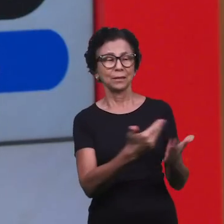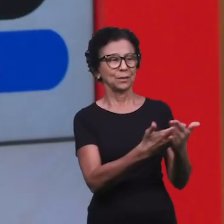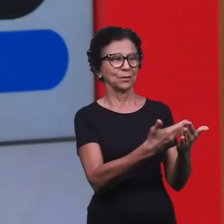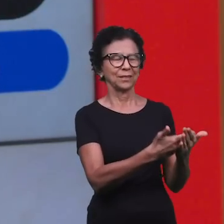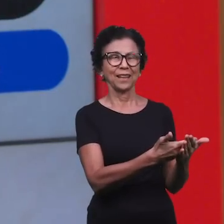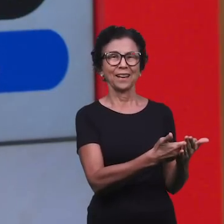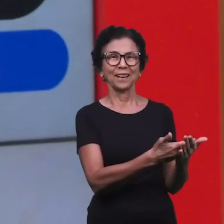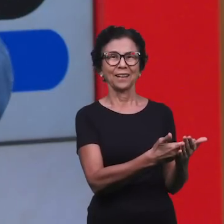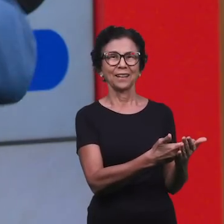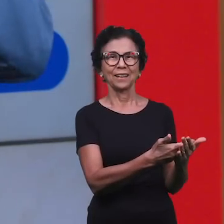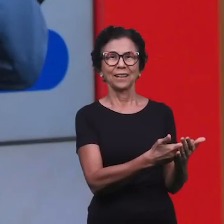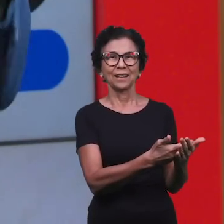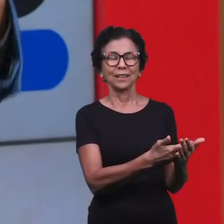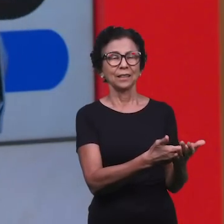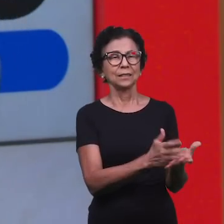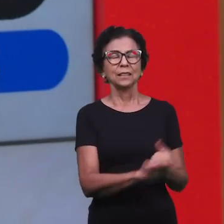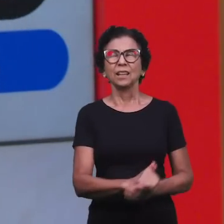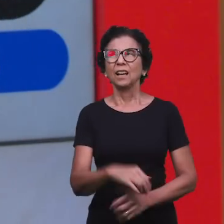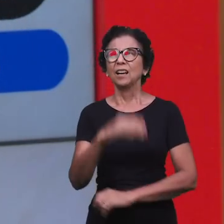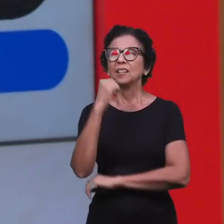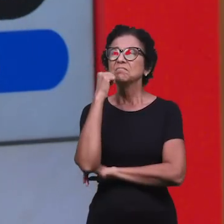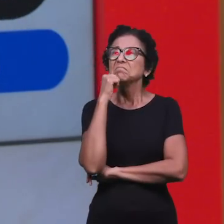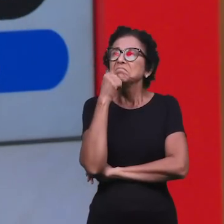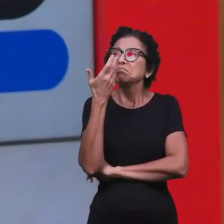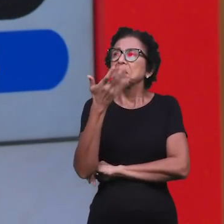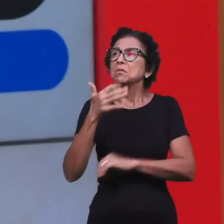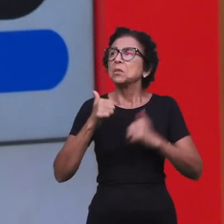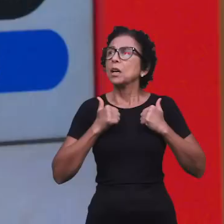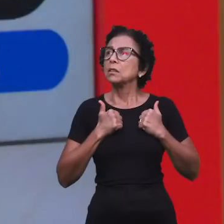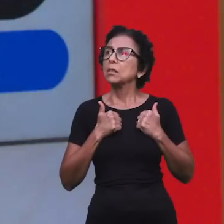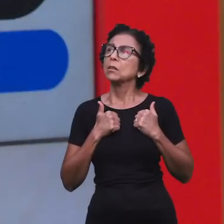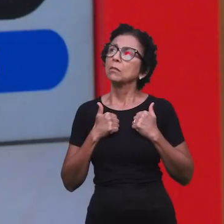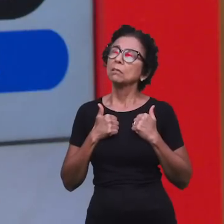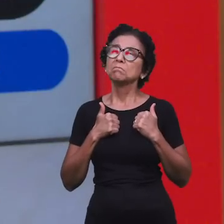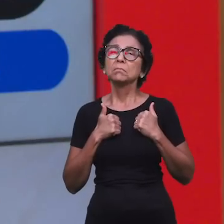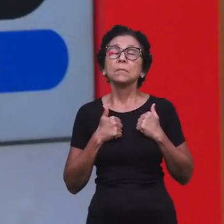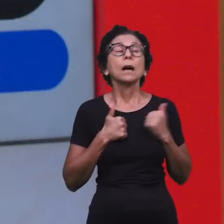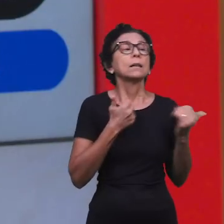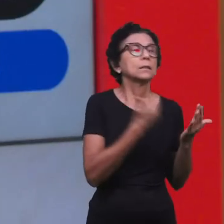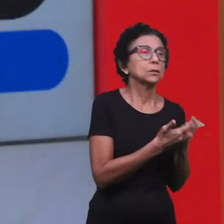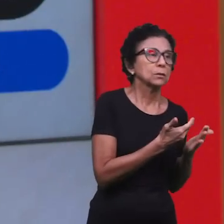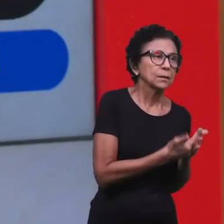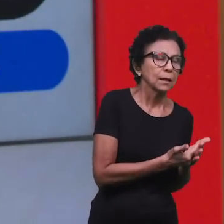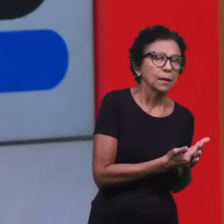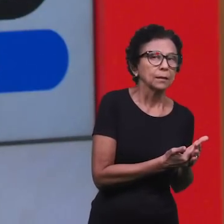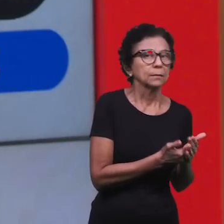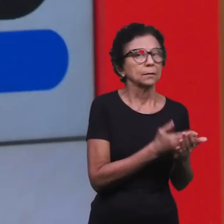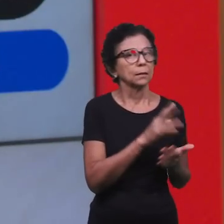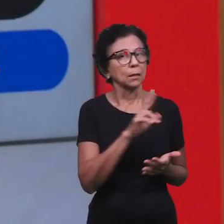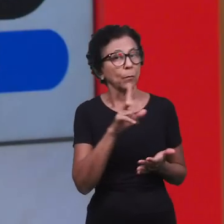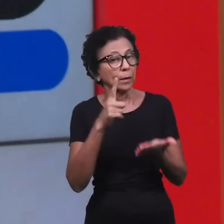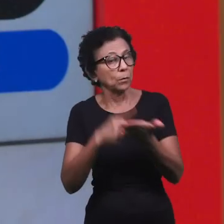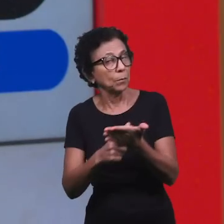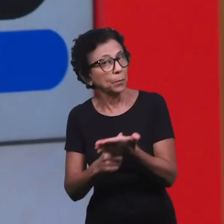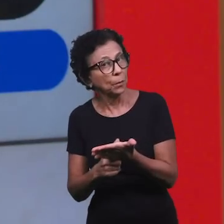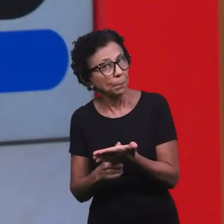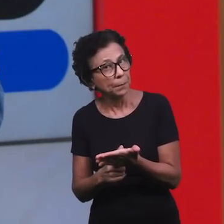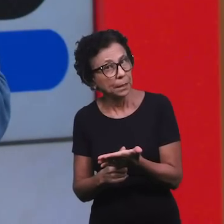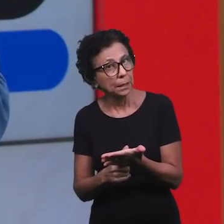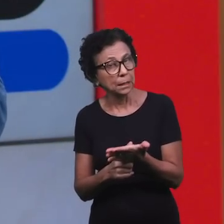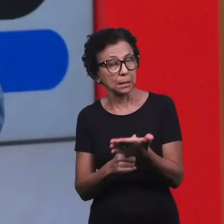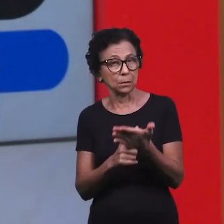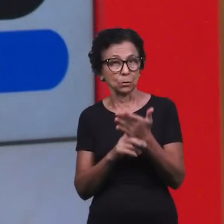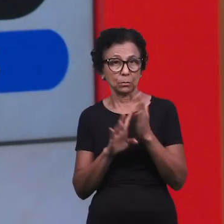certo? "Ah, eu não tenho nada melhor para fazer, aí eu vou estudar". Não, isso não é comprometimento. Aquilo ali se torna